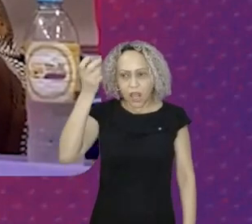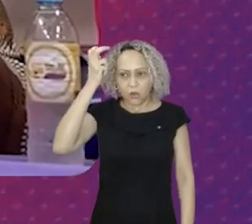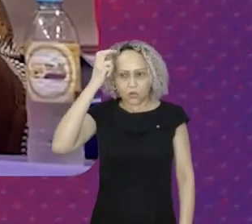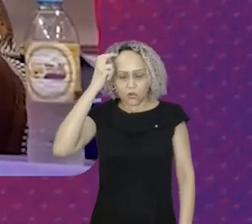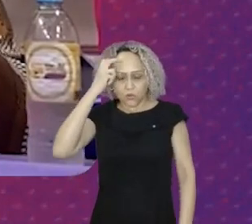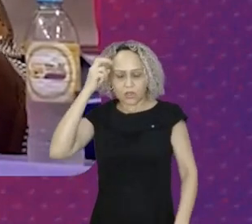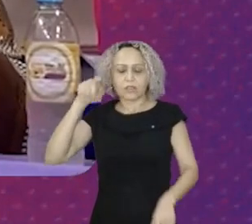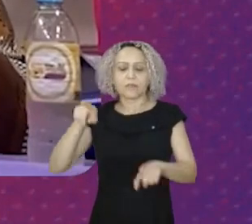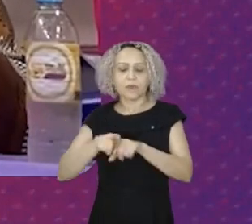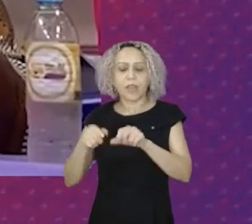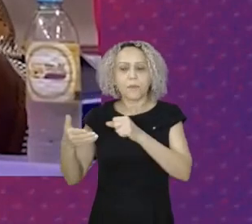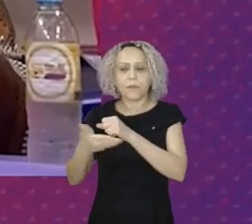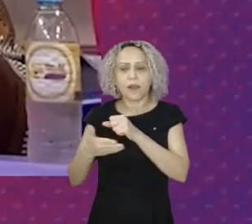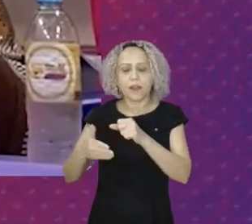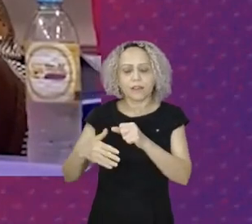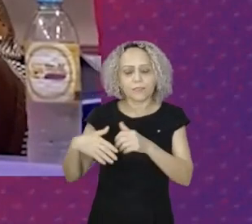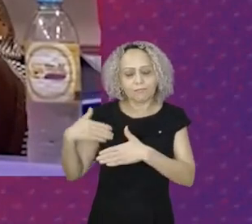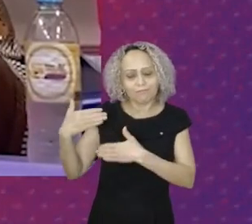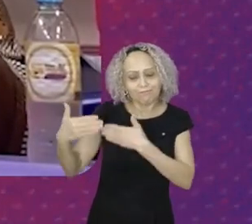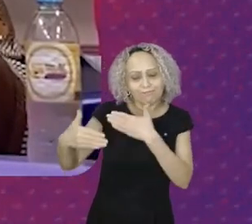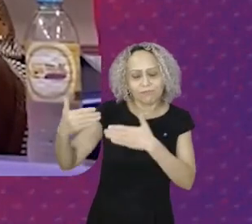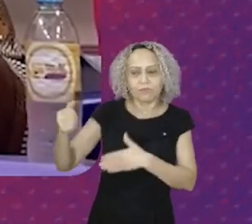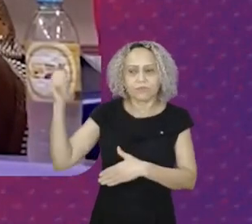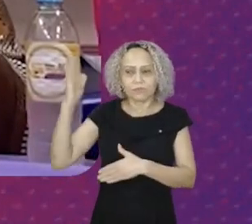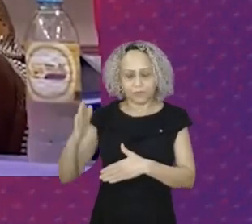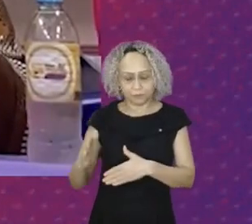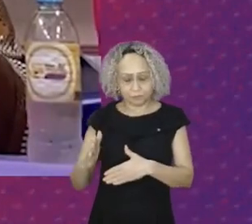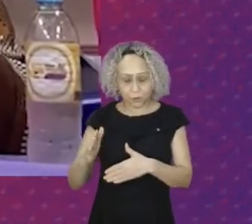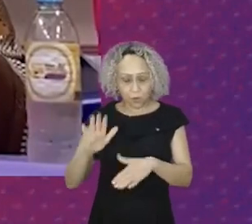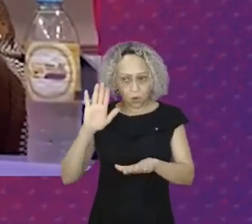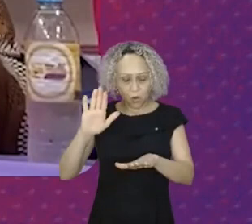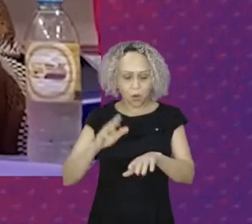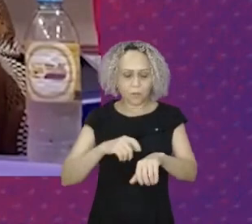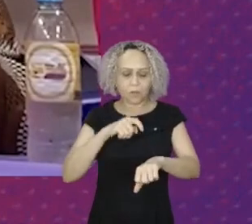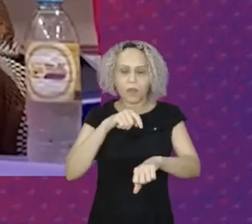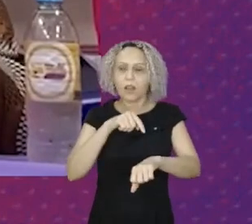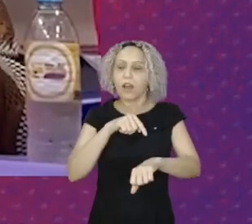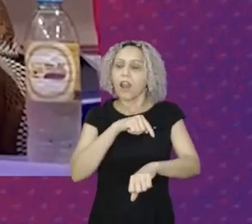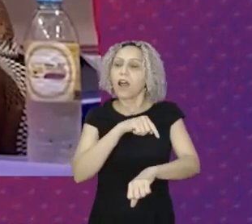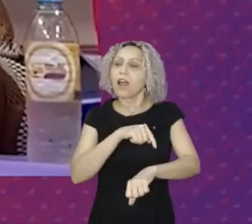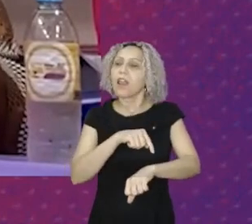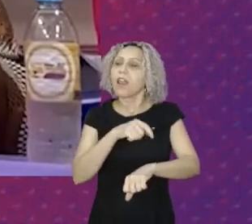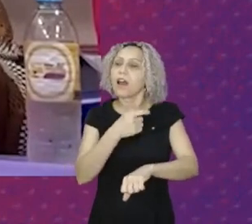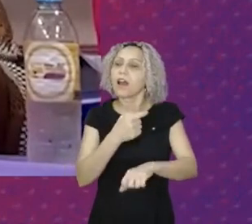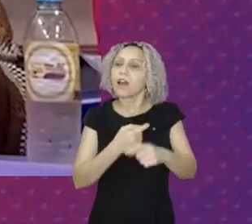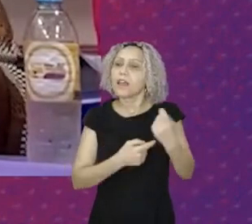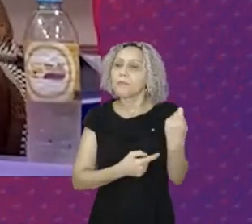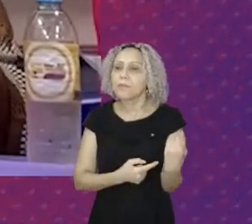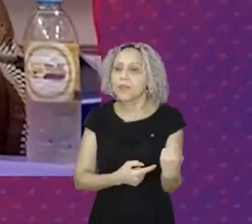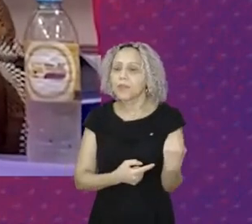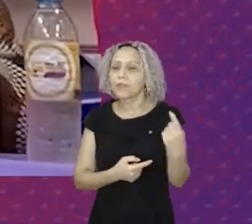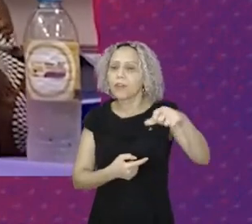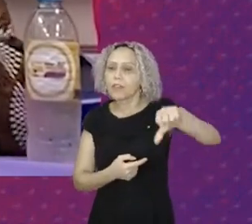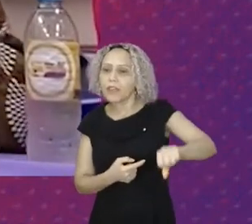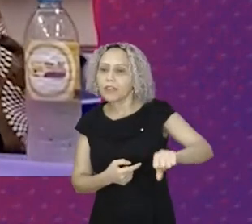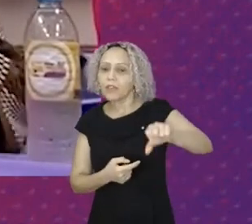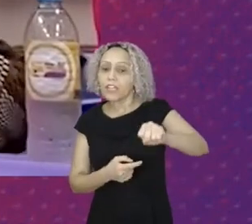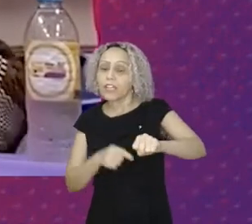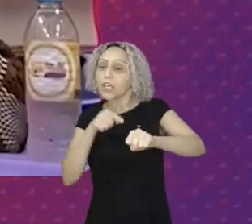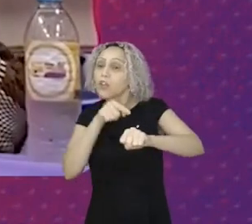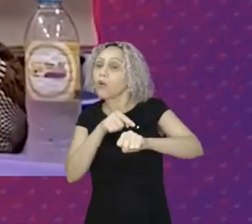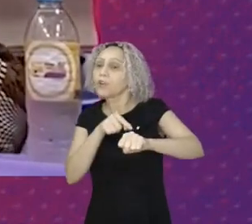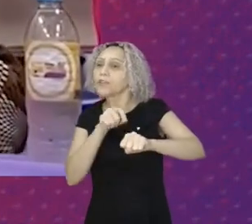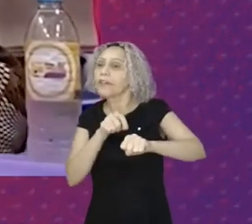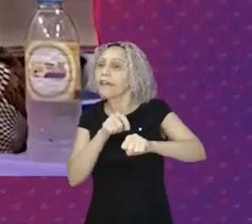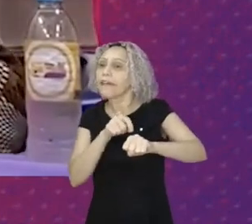uma legislação que ela vai ser fundante para as crianças, que é o Estatuto da Criança e do Adolescente. Porque o